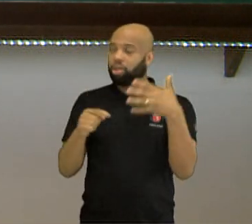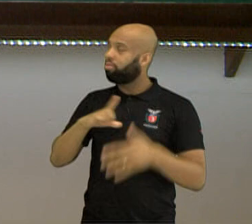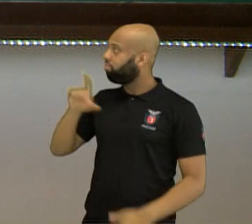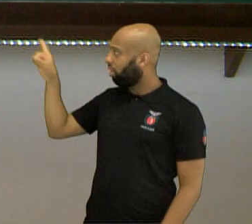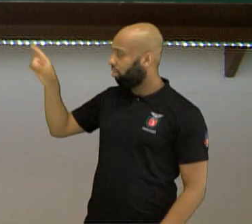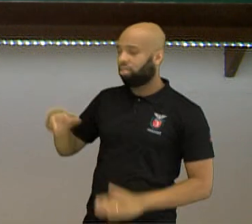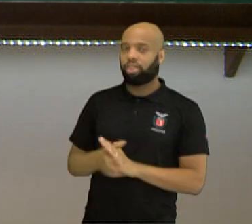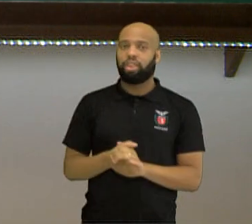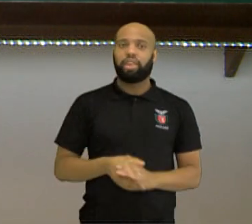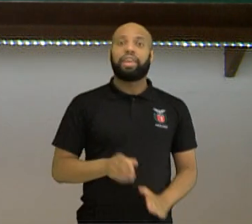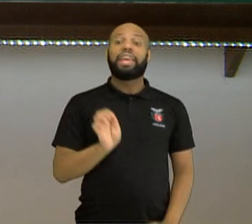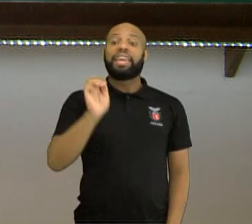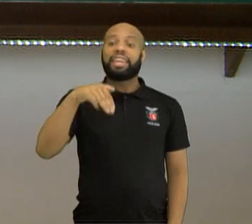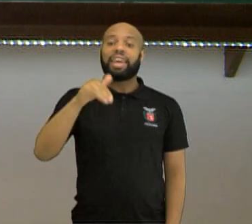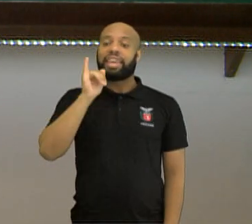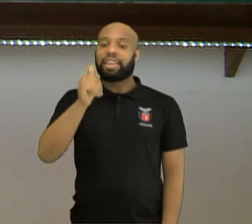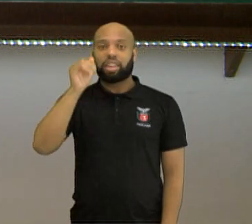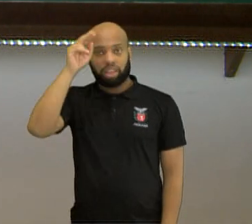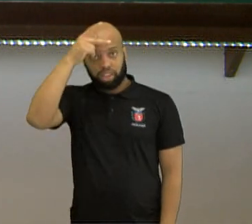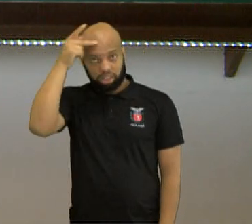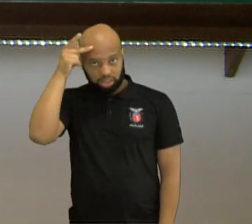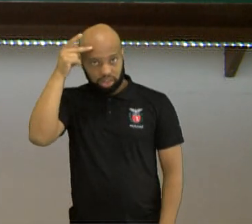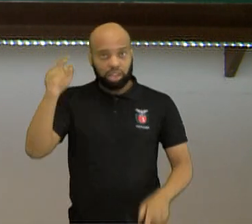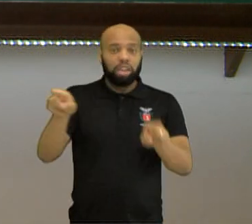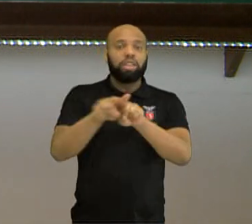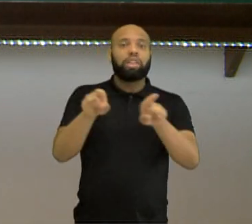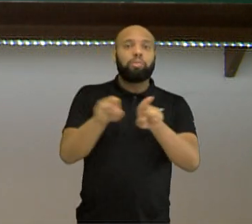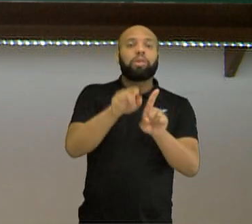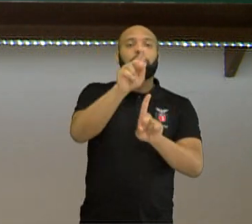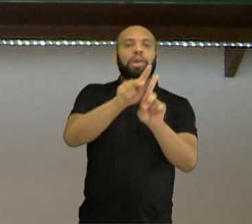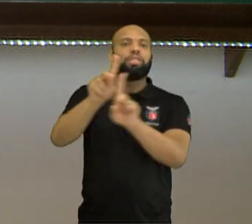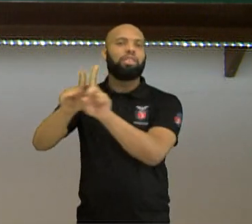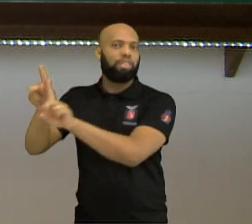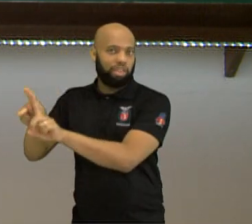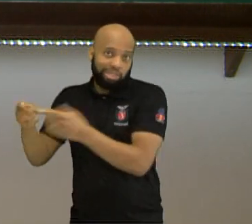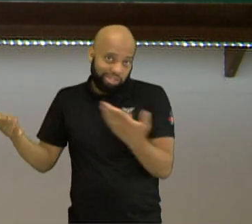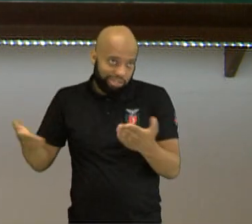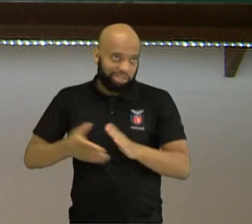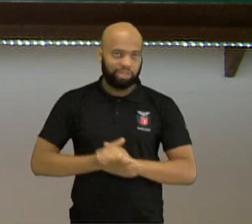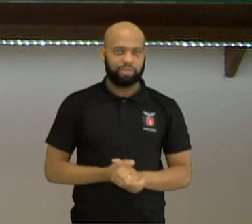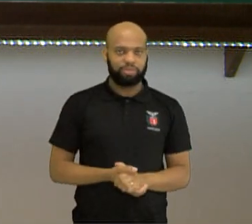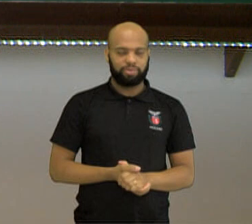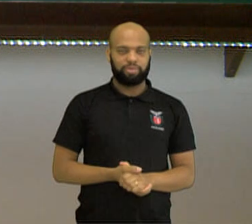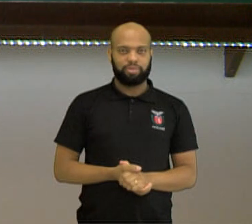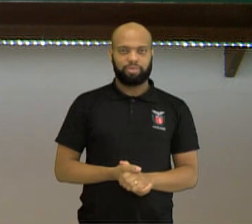o narrador, personagem, ok?